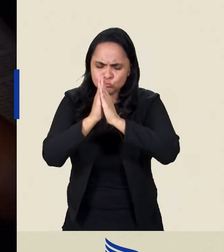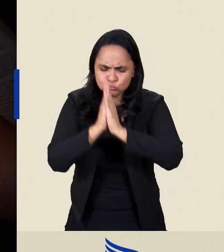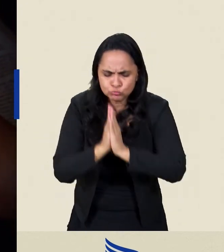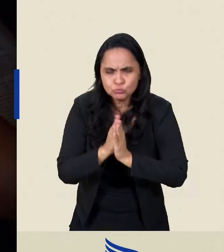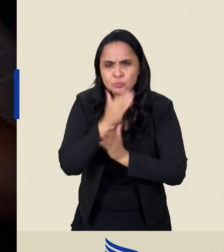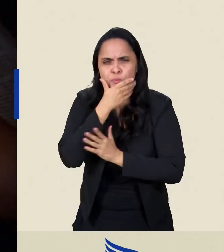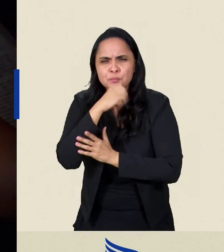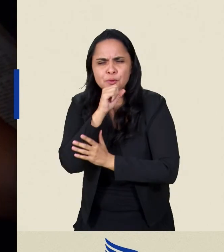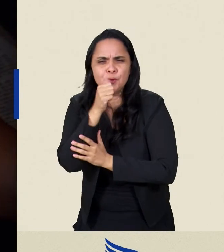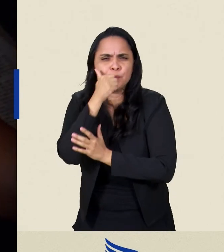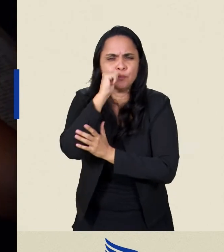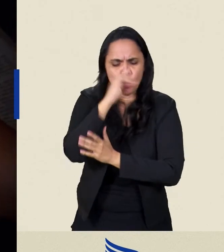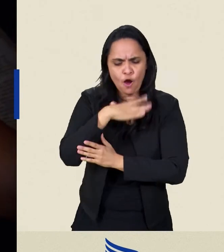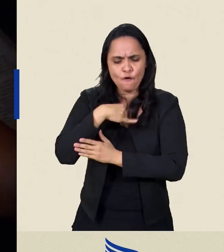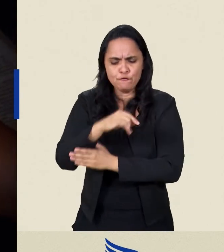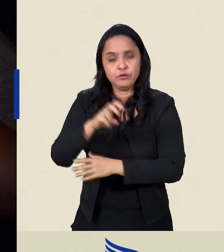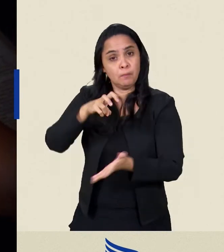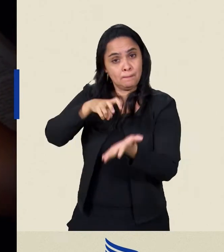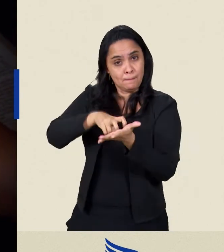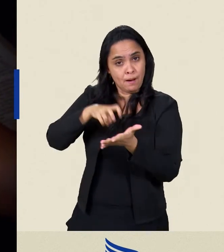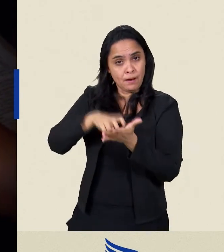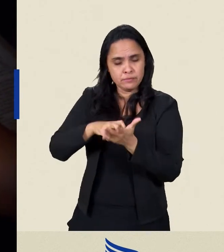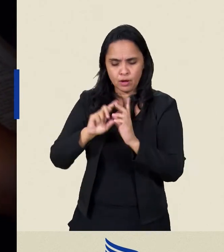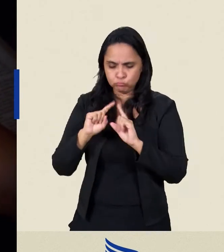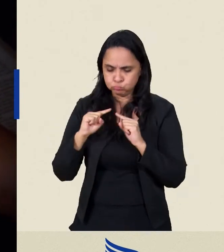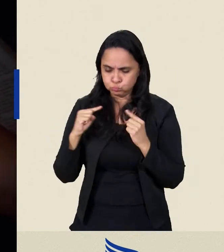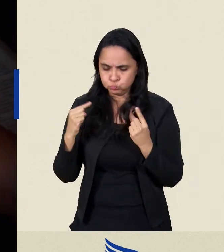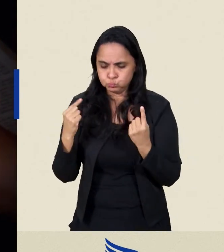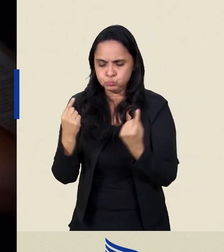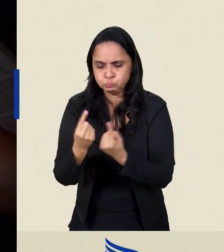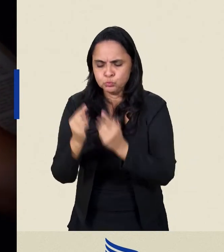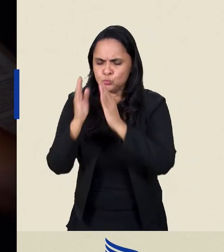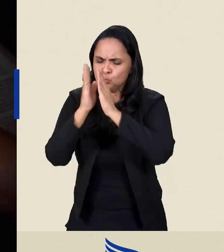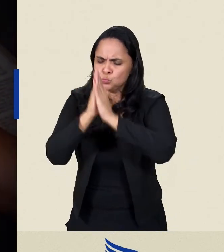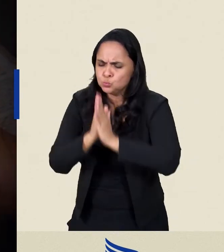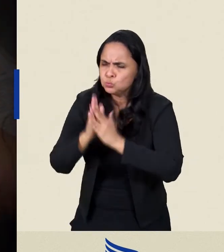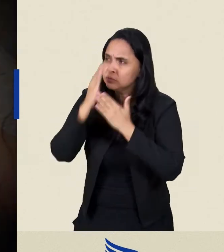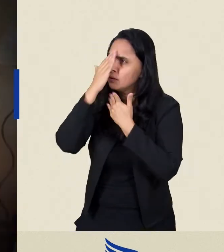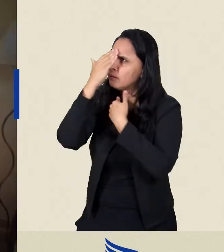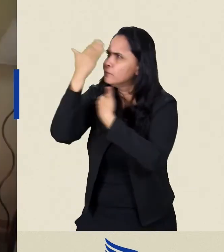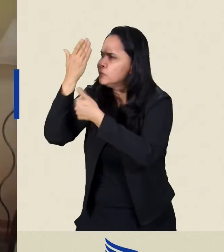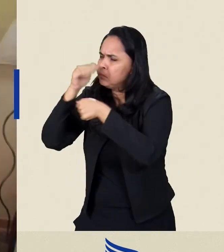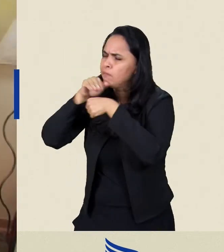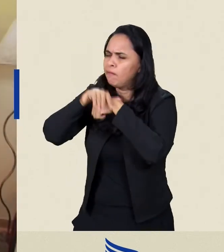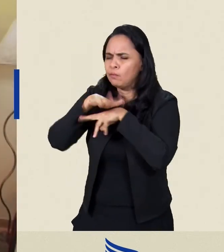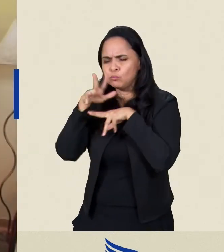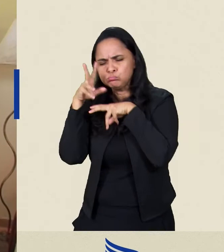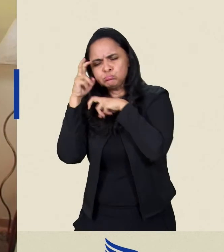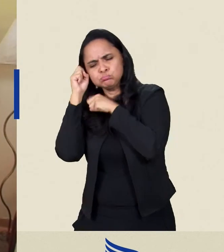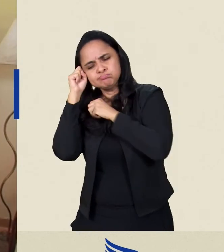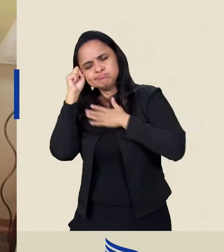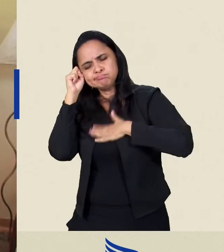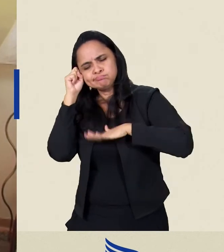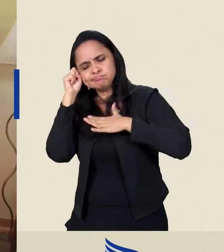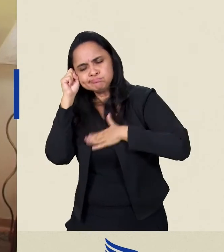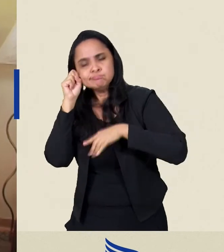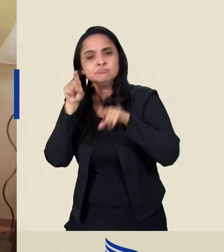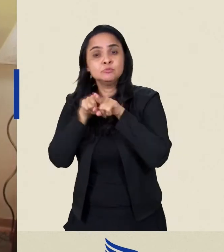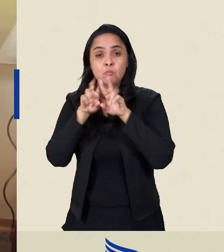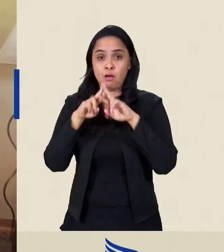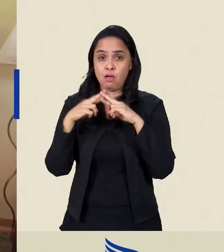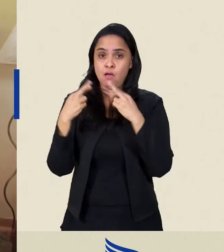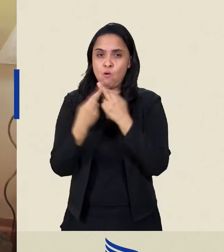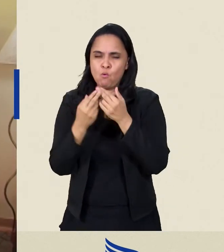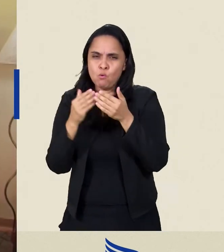juntam com seus filhos pela manhã para adorar a Deus, para agradecer pela noite, quando se reúnem à tarde